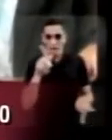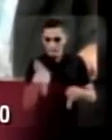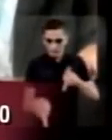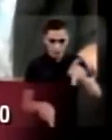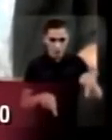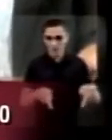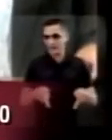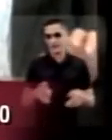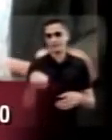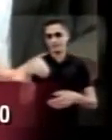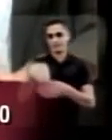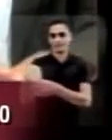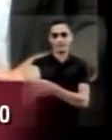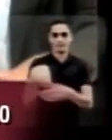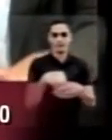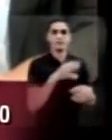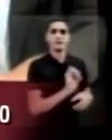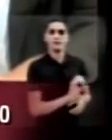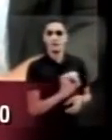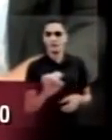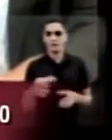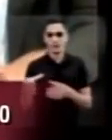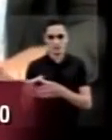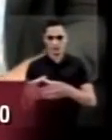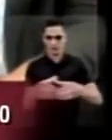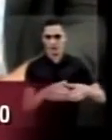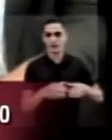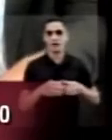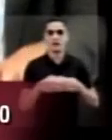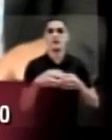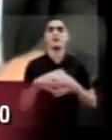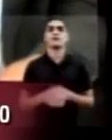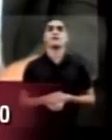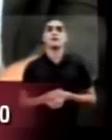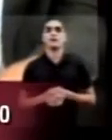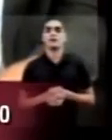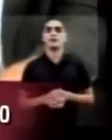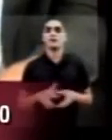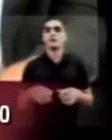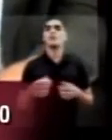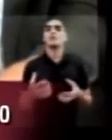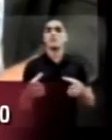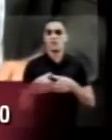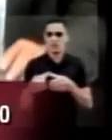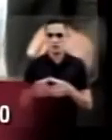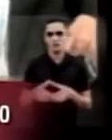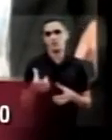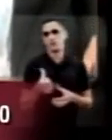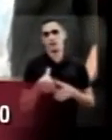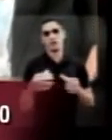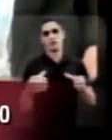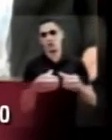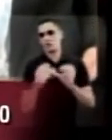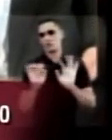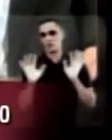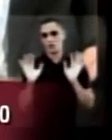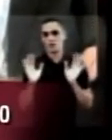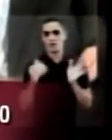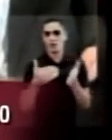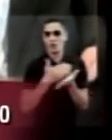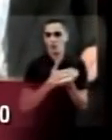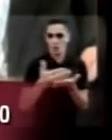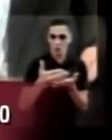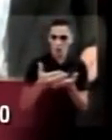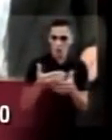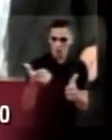como neste período, esse primeiro aqui, que eu estou colocando, que são esses 6 grupos, é do dia 5, que